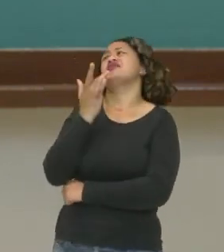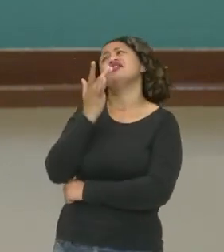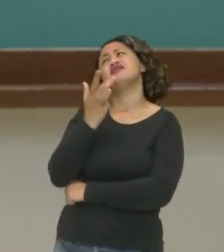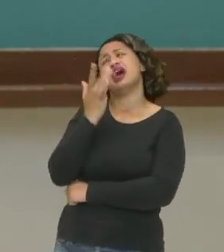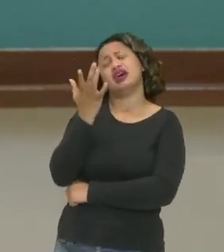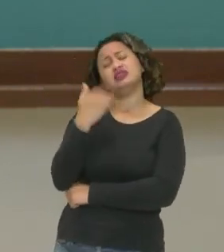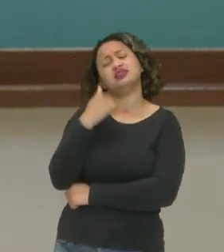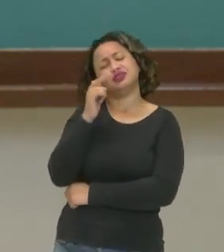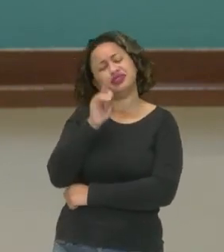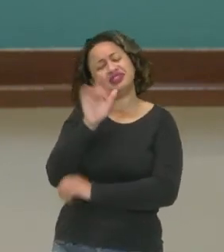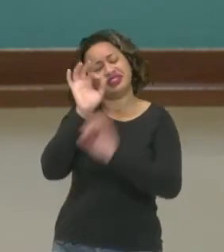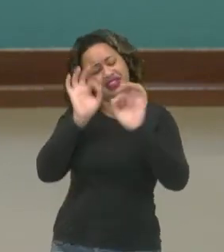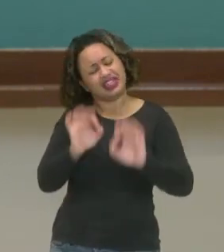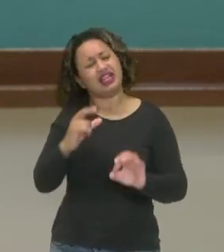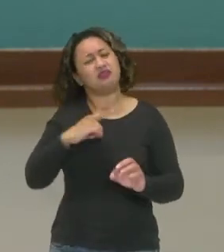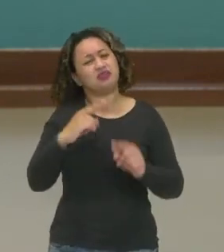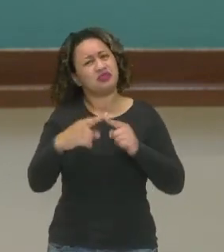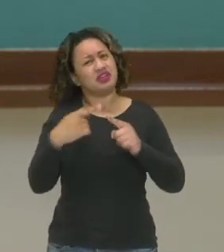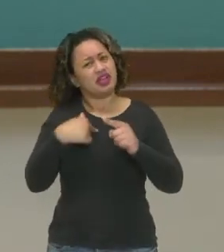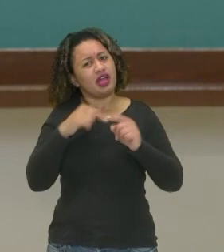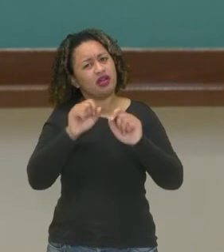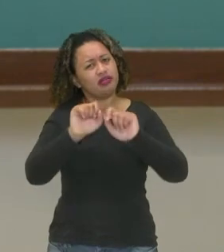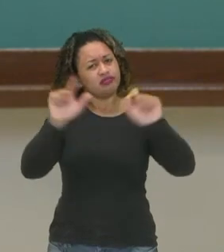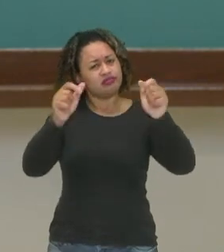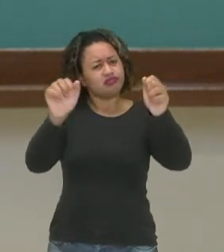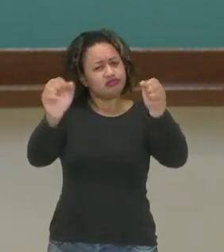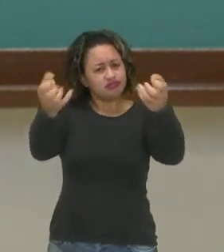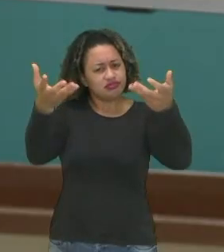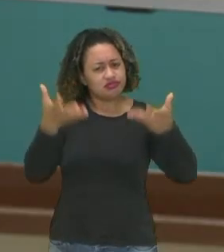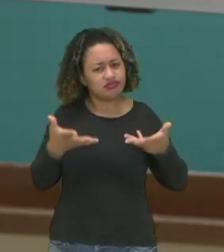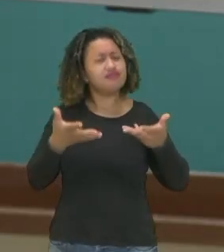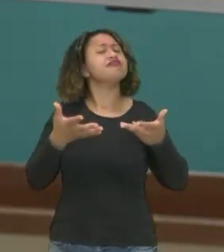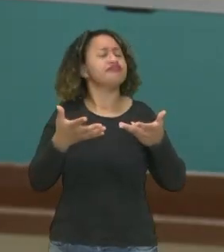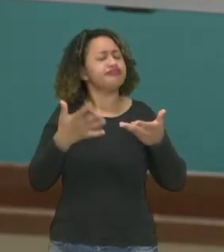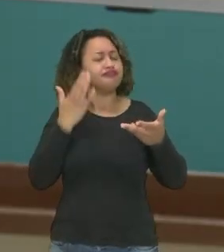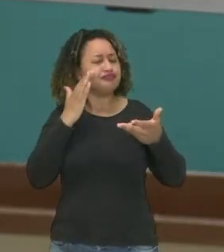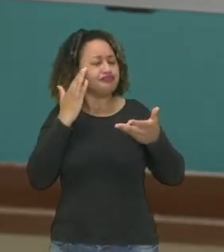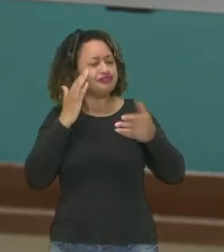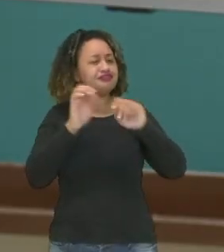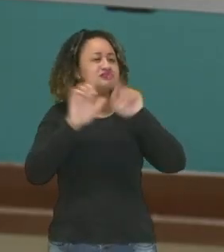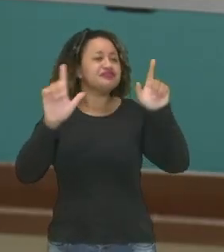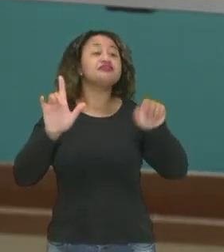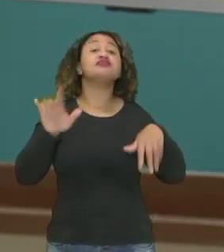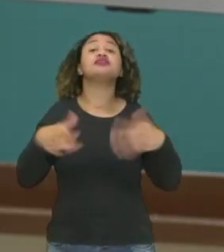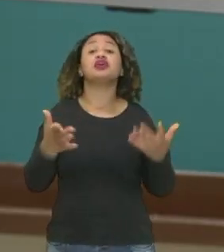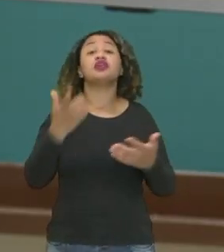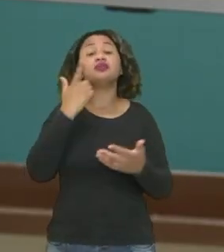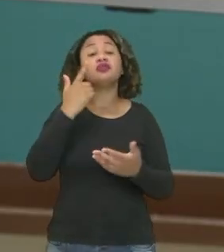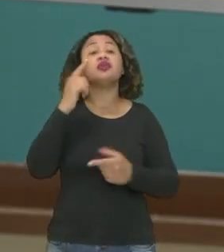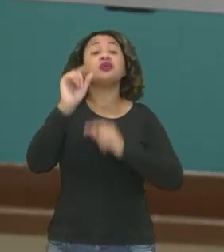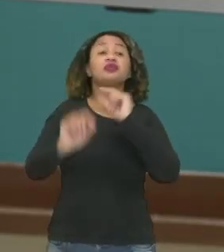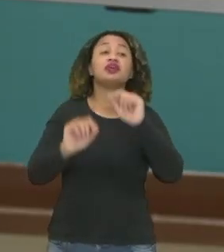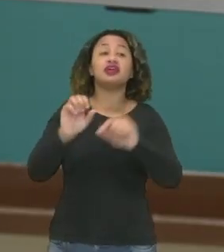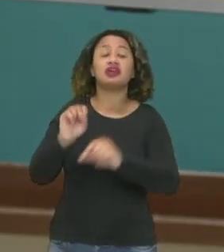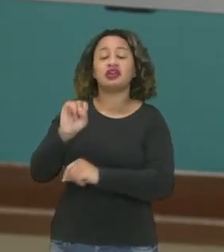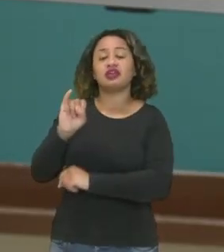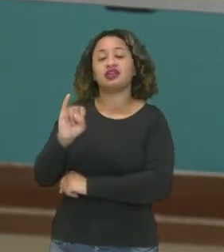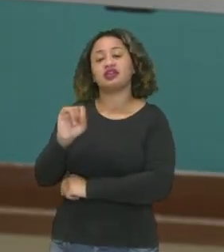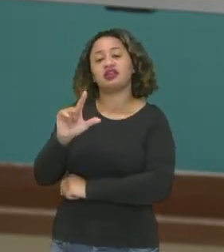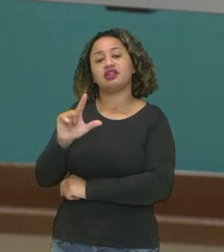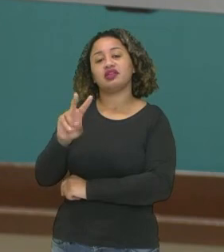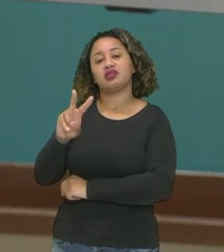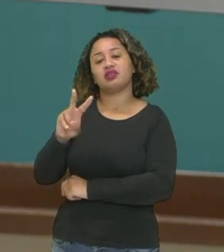aí eu acertei porque eu prestei atenção. Então, vamos ver se acertou mesmo? Vem cá. Olha aí, o que é silvicultura? Silvicultura é